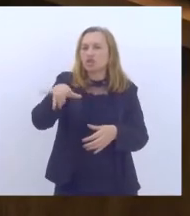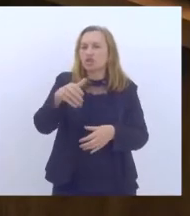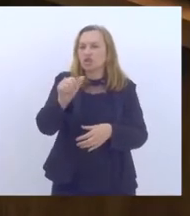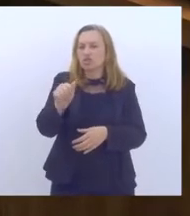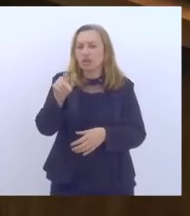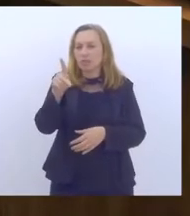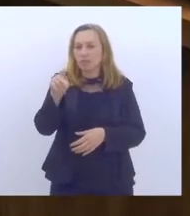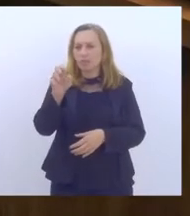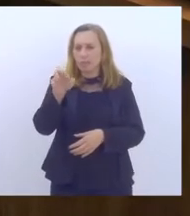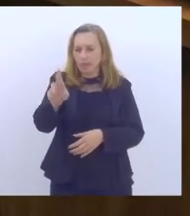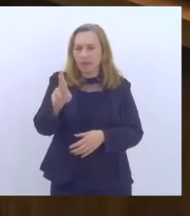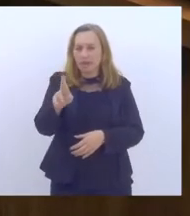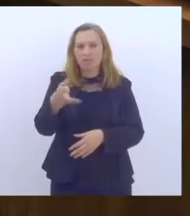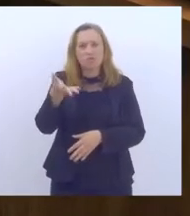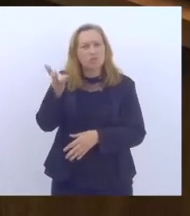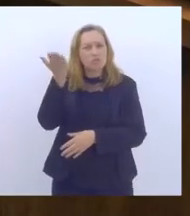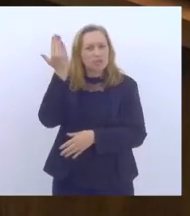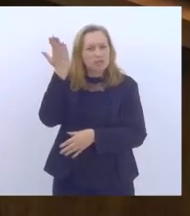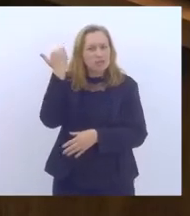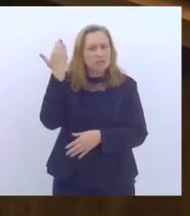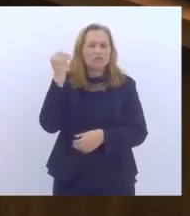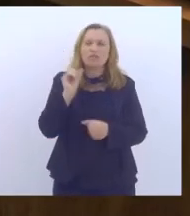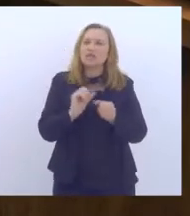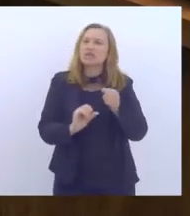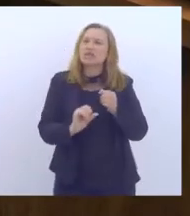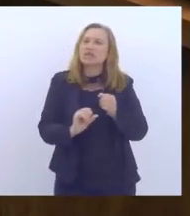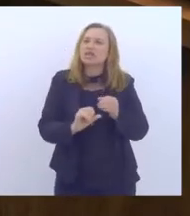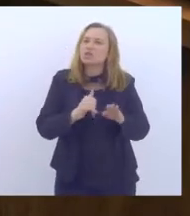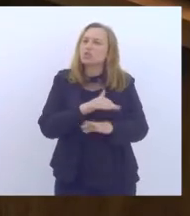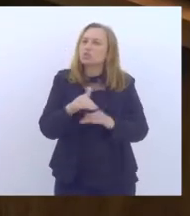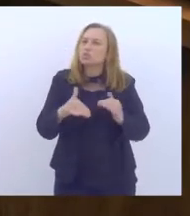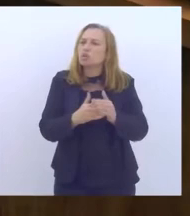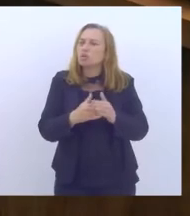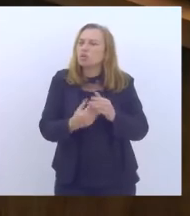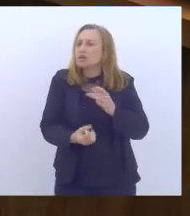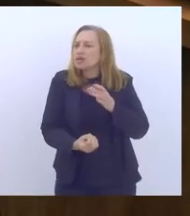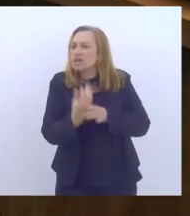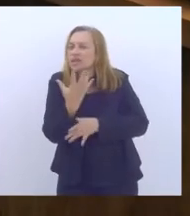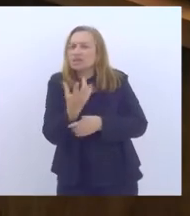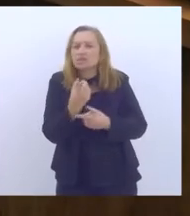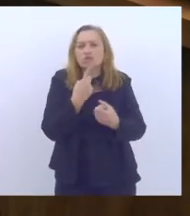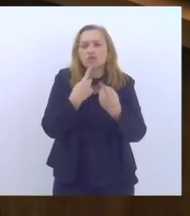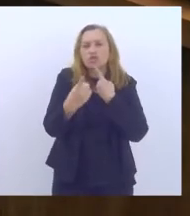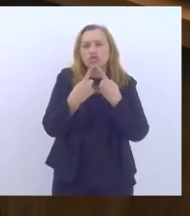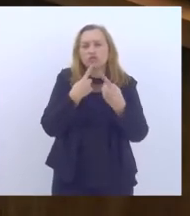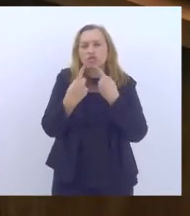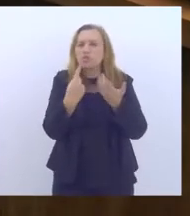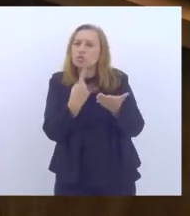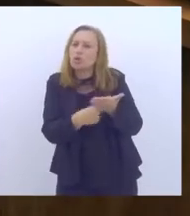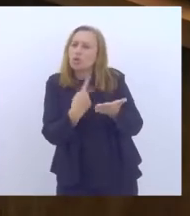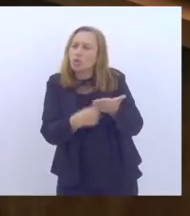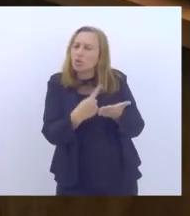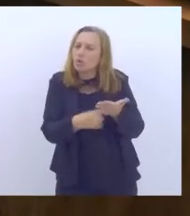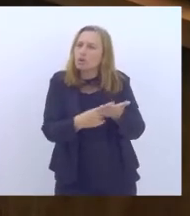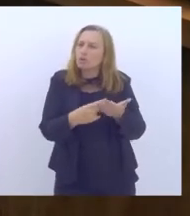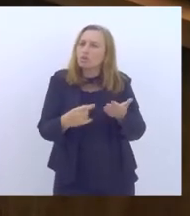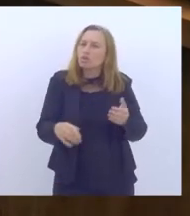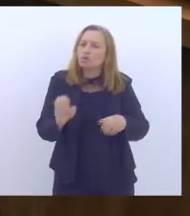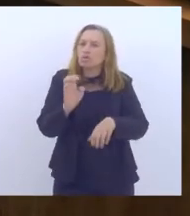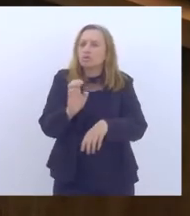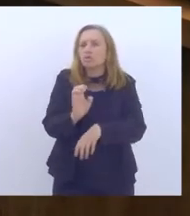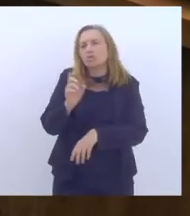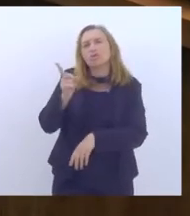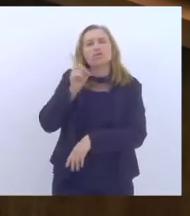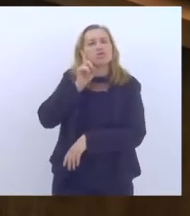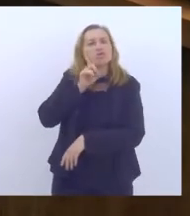grupo que à época né fazia todo uma construção de diálogo e acordo bilateral com os Estados Unidos